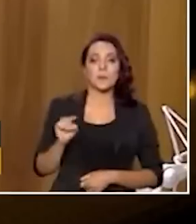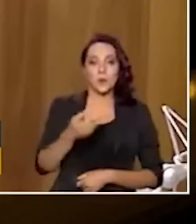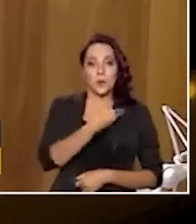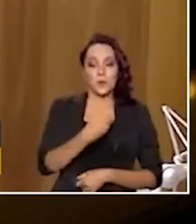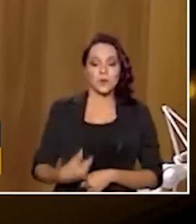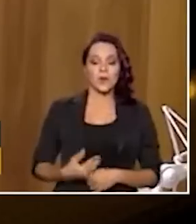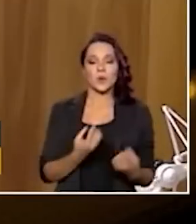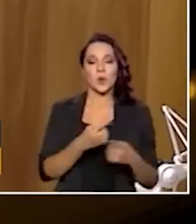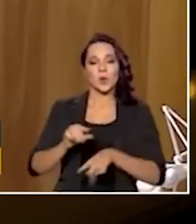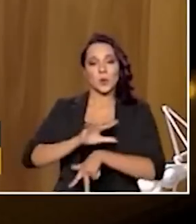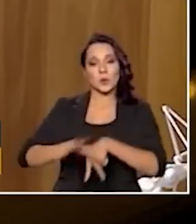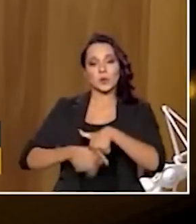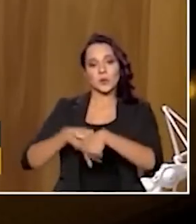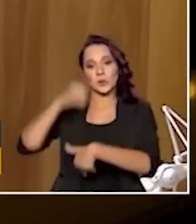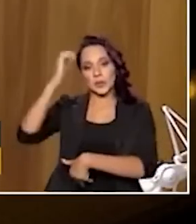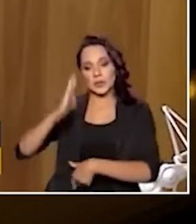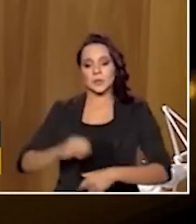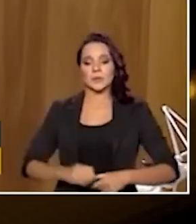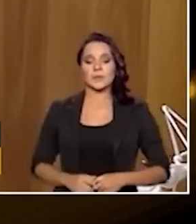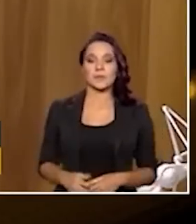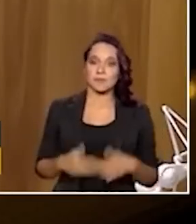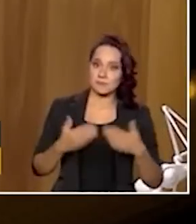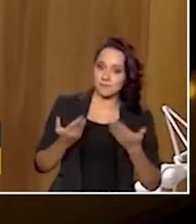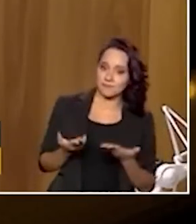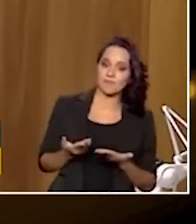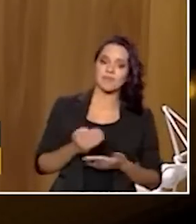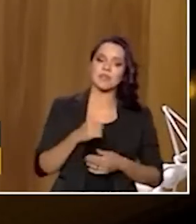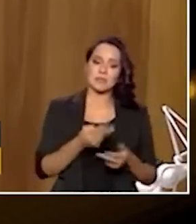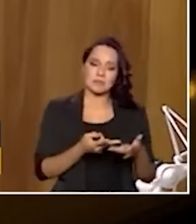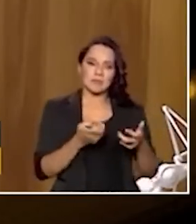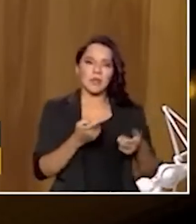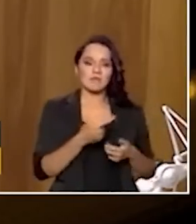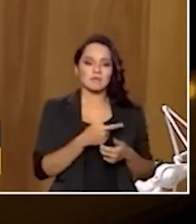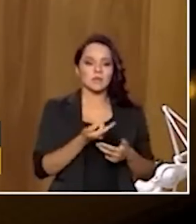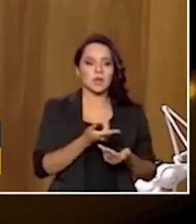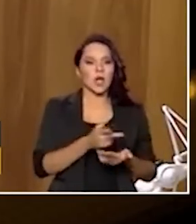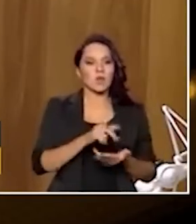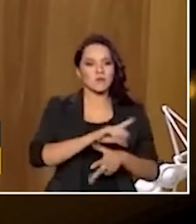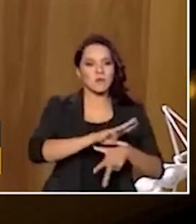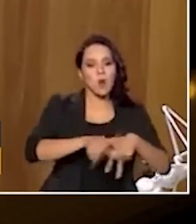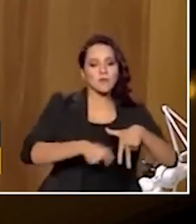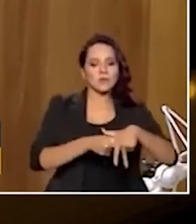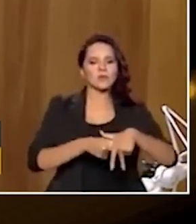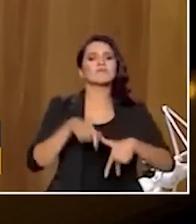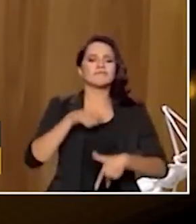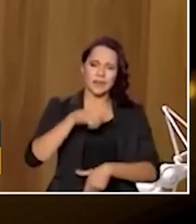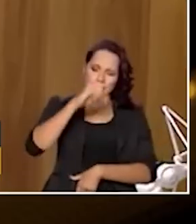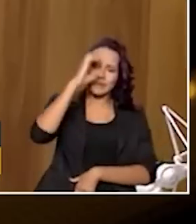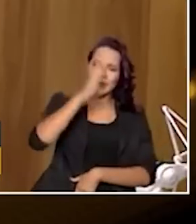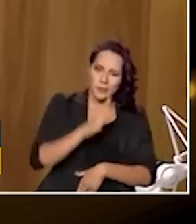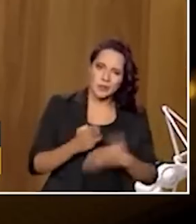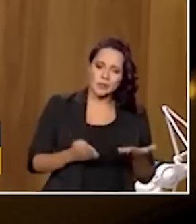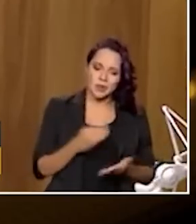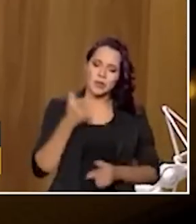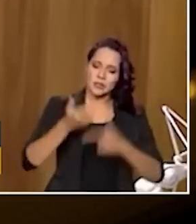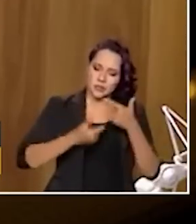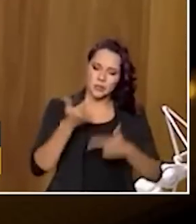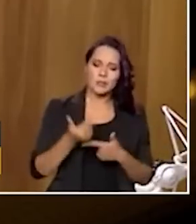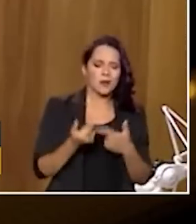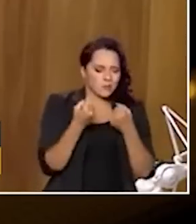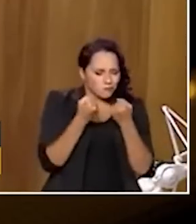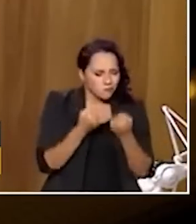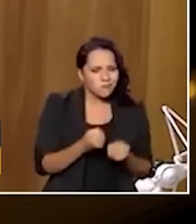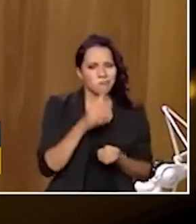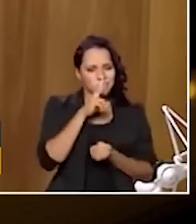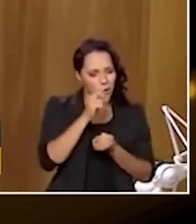já passou da hora né Parece que agora vamos ter inclusive julgamentos em lotes dessas pessoas se